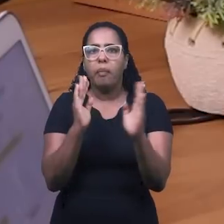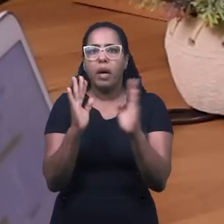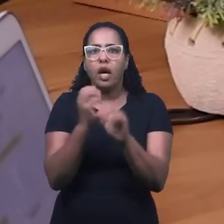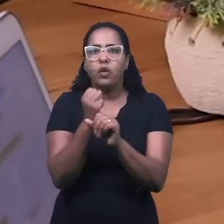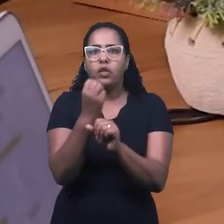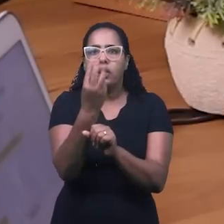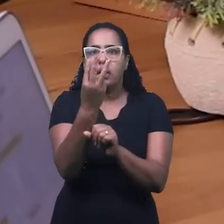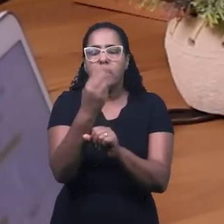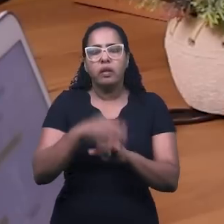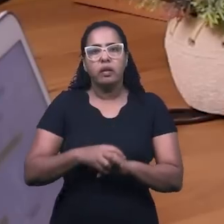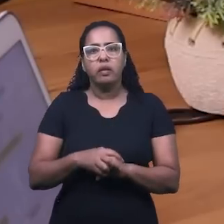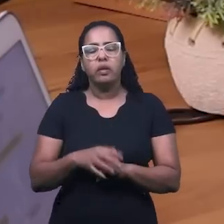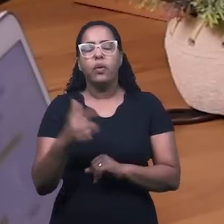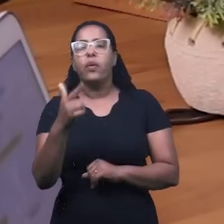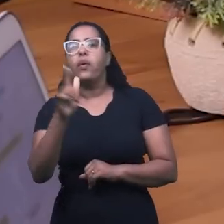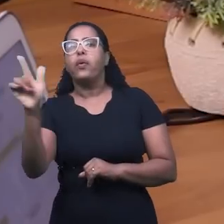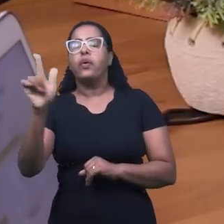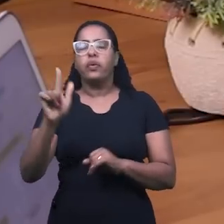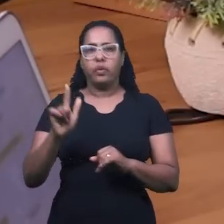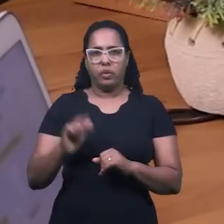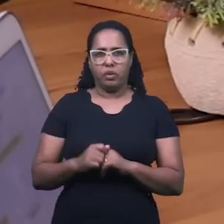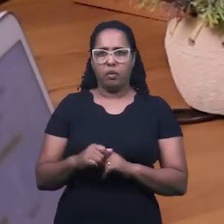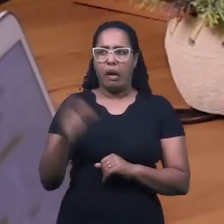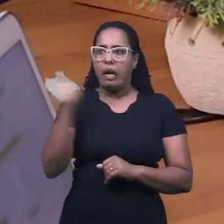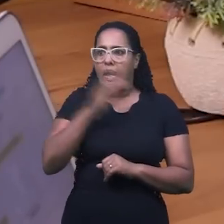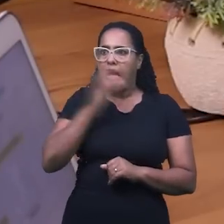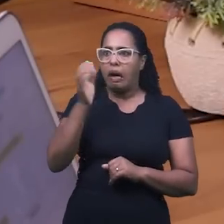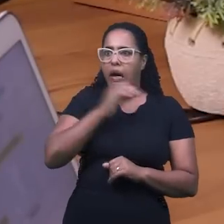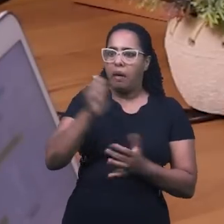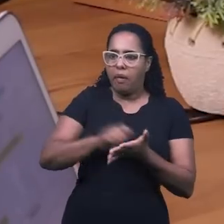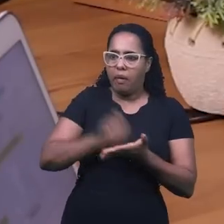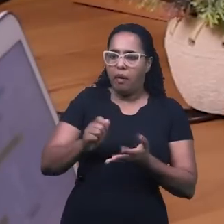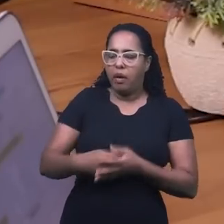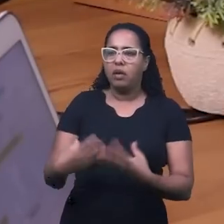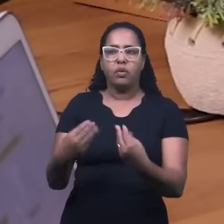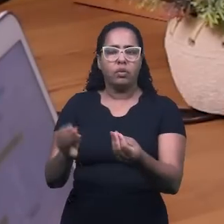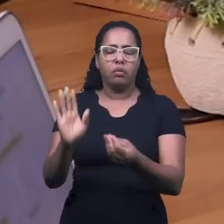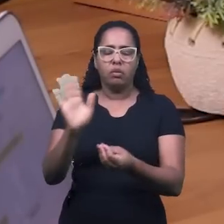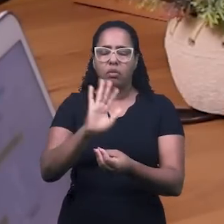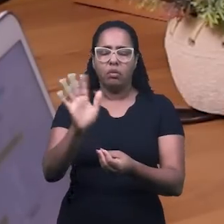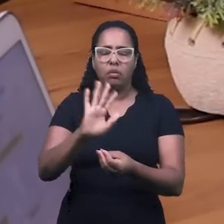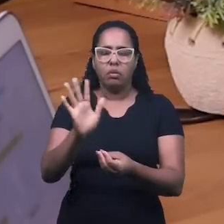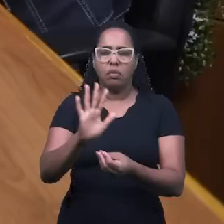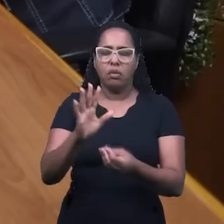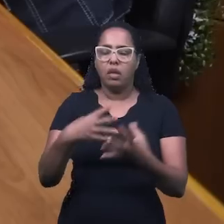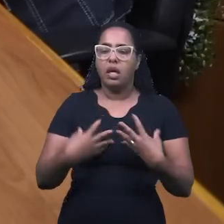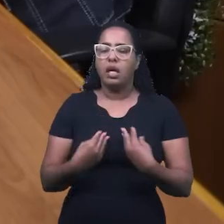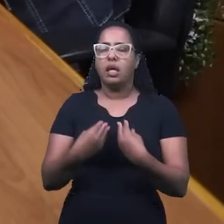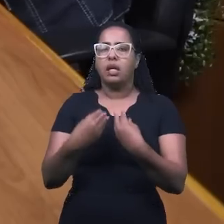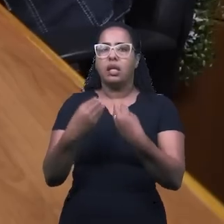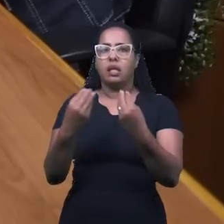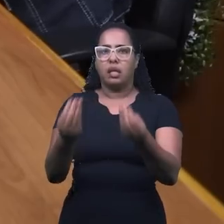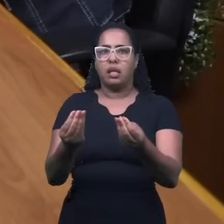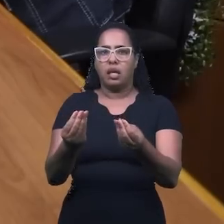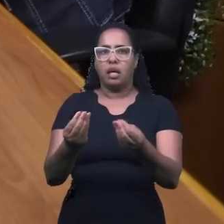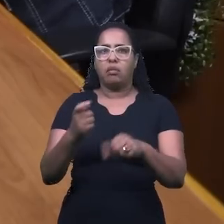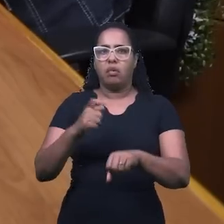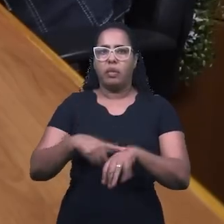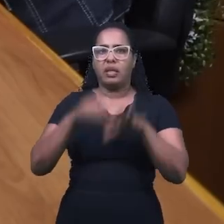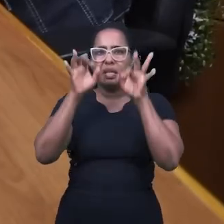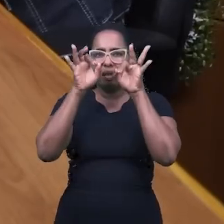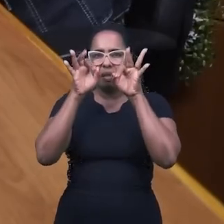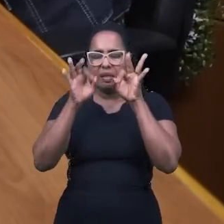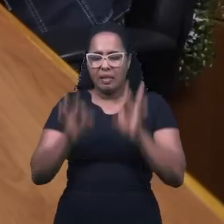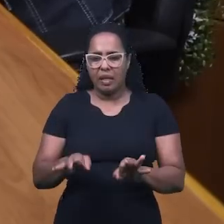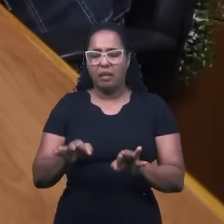né? Então, às vezes, outra coisa que eu digo, não se apresse em entregar. Entregue só quando